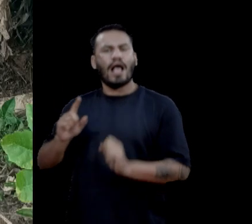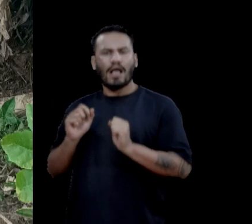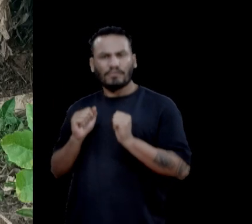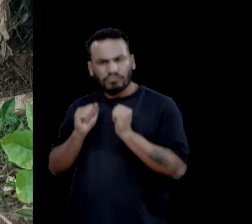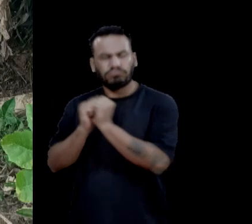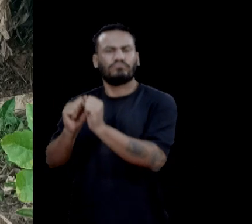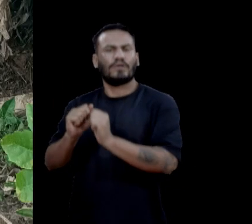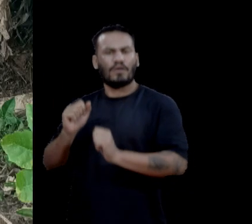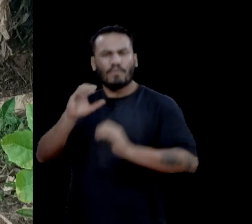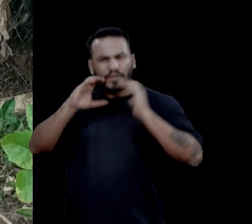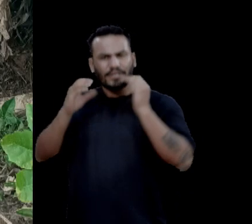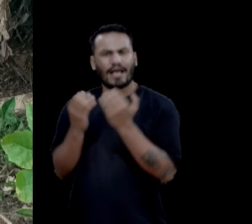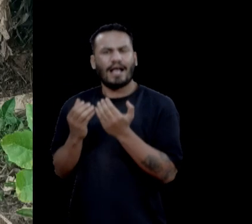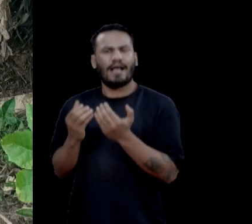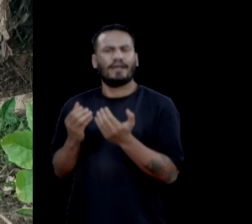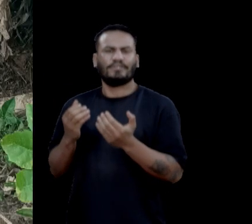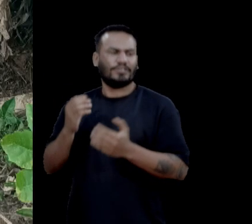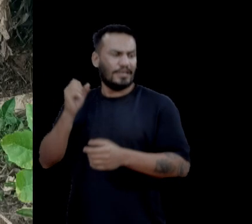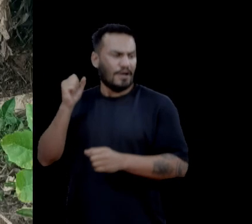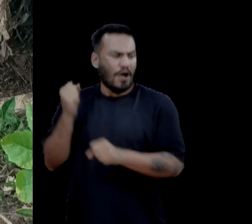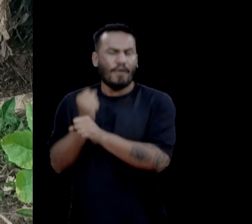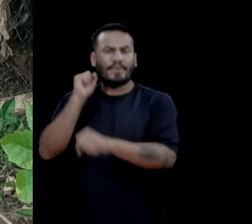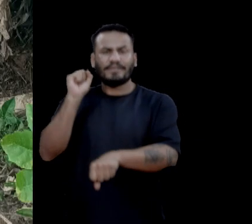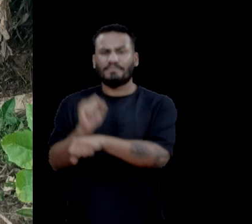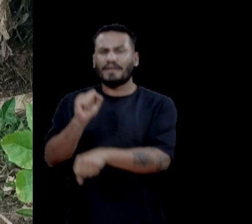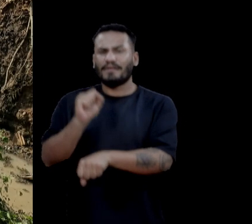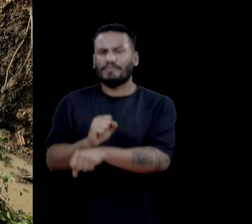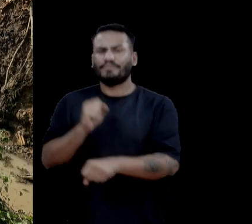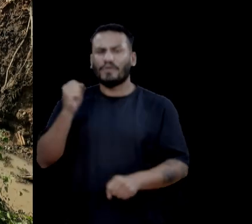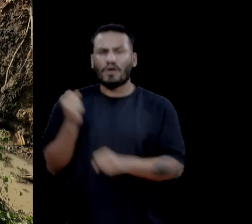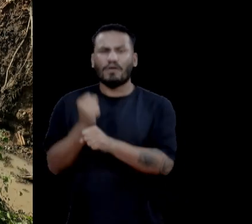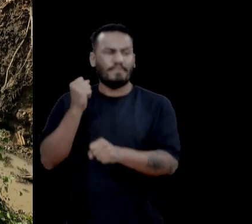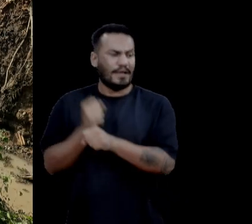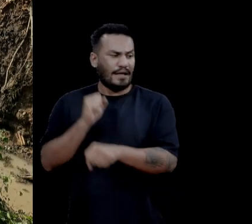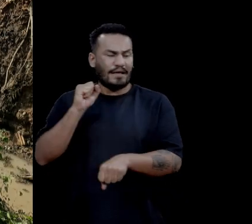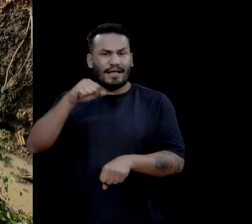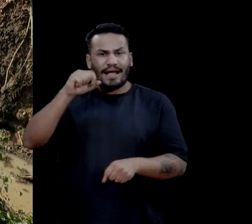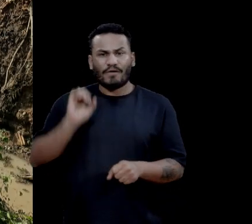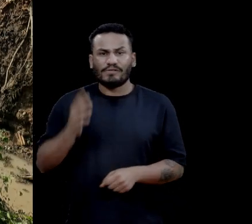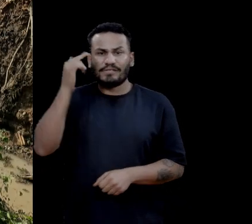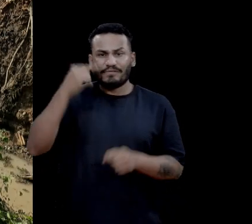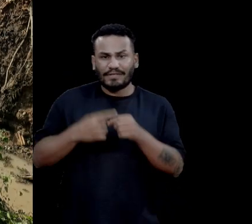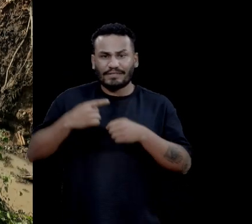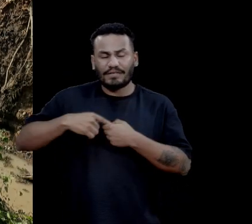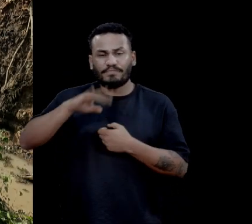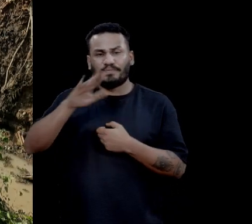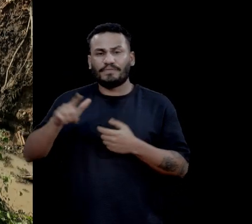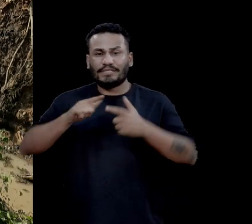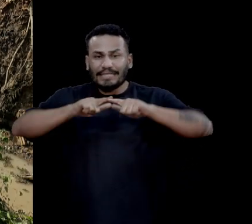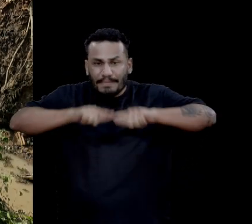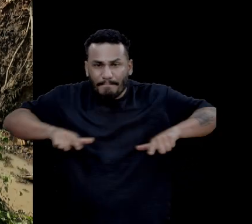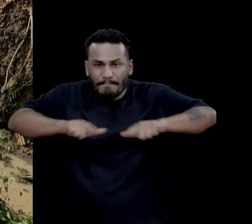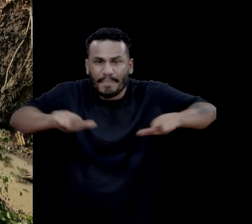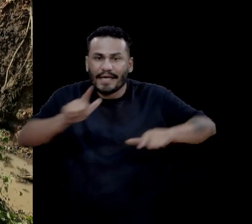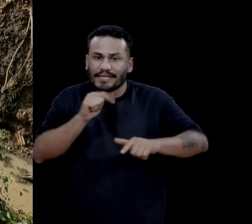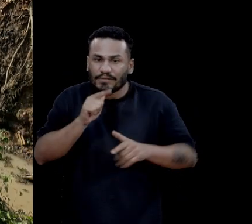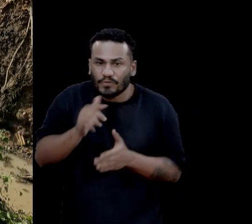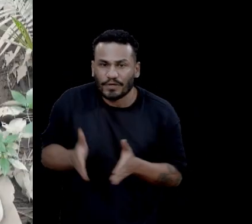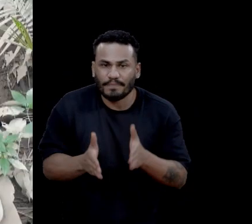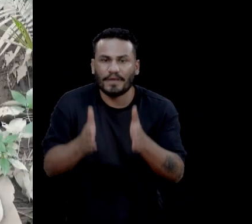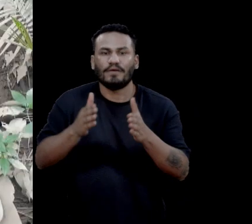muito aguardada, e é mais uma dessas obras que estão acontecendo aqui no nosso município, de desassoreamento dos ribeirões,